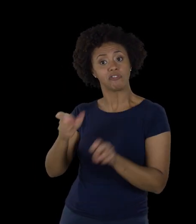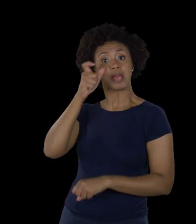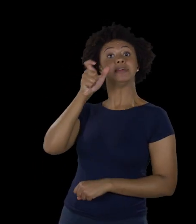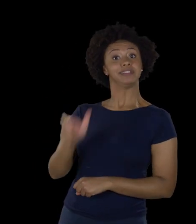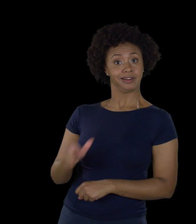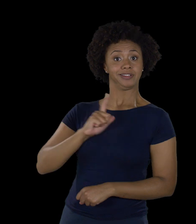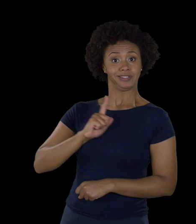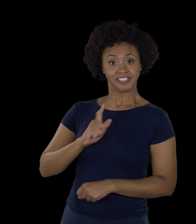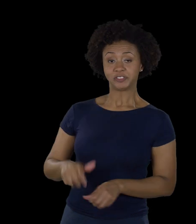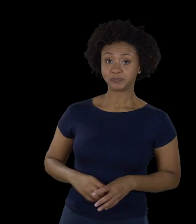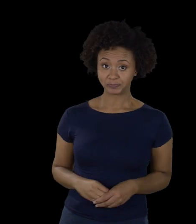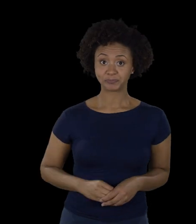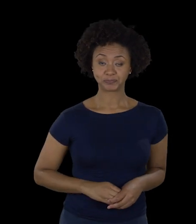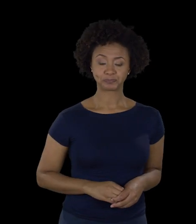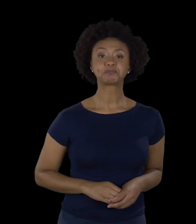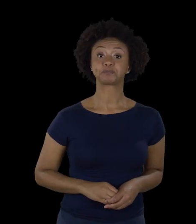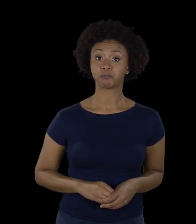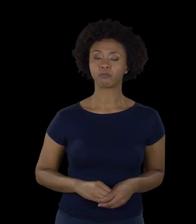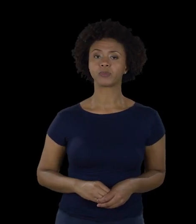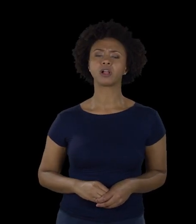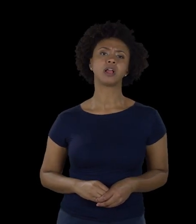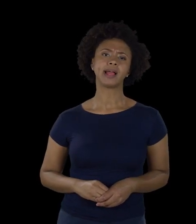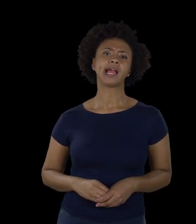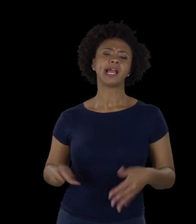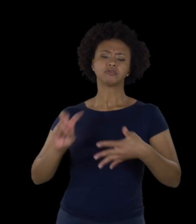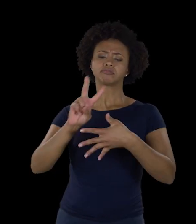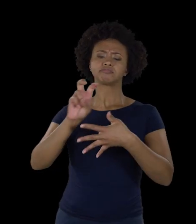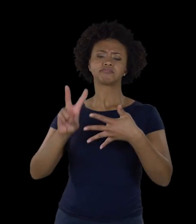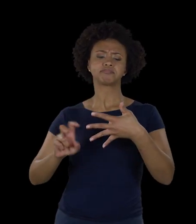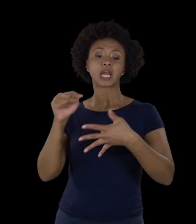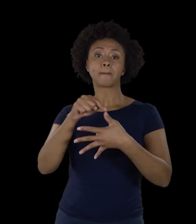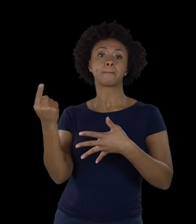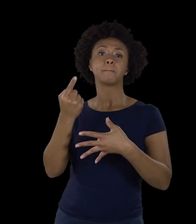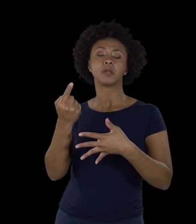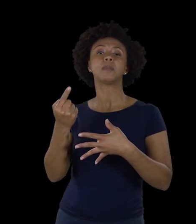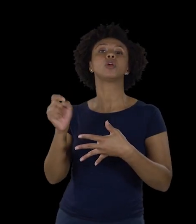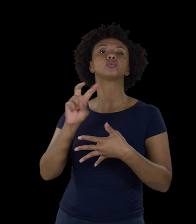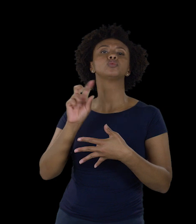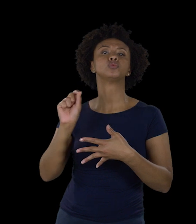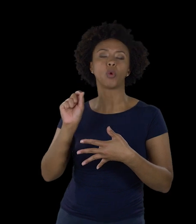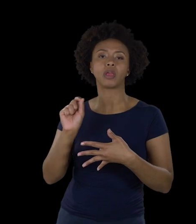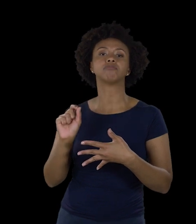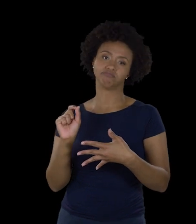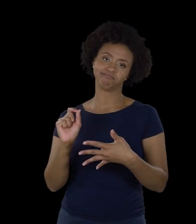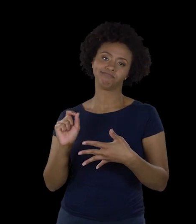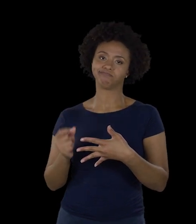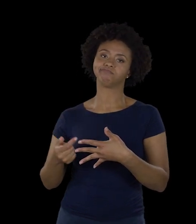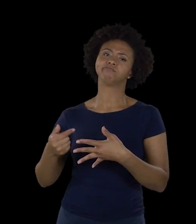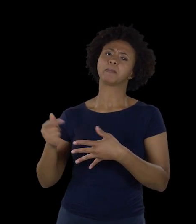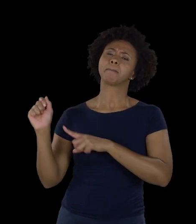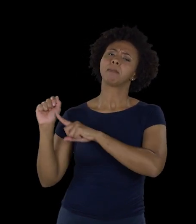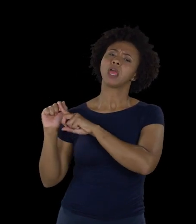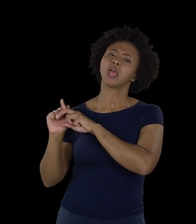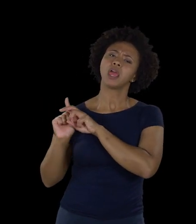dessa proposta cultural. O primeiro dos produtos que a gente lançou foi um livro que foi desenvolvido ao longo